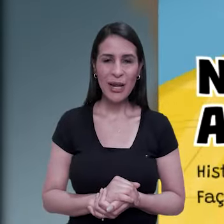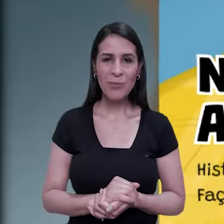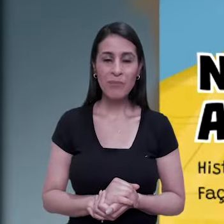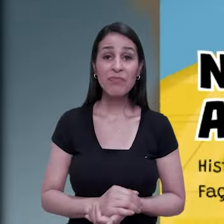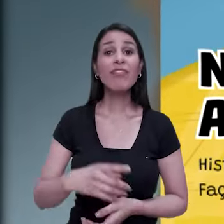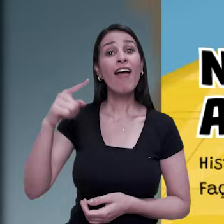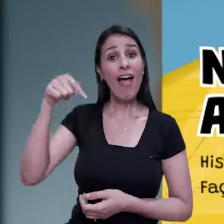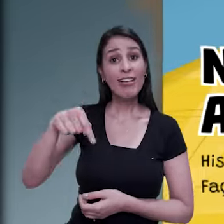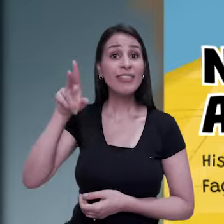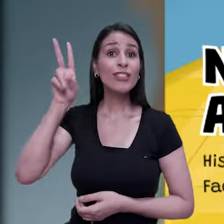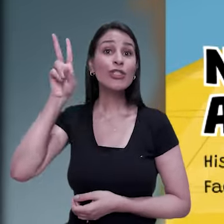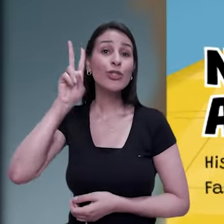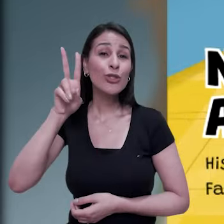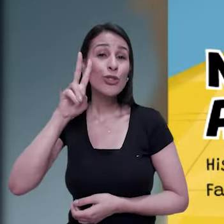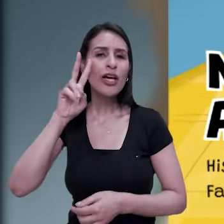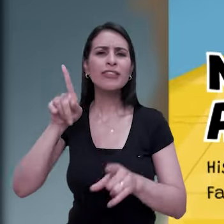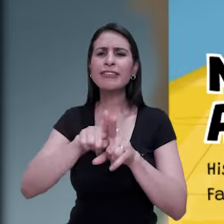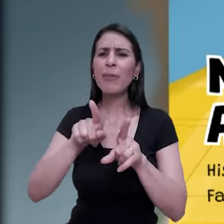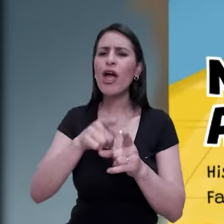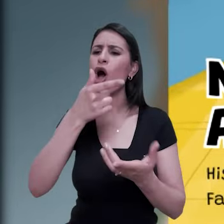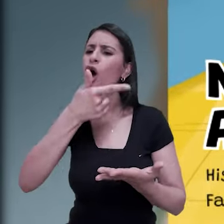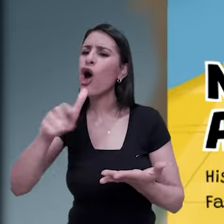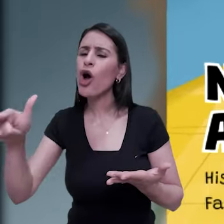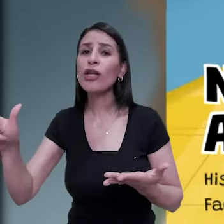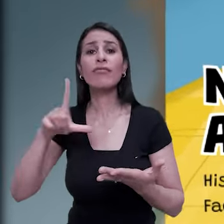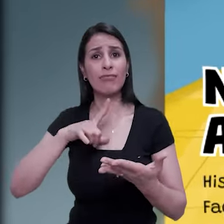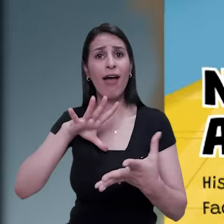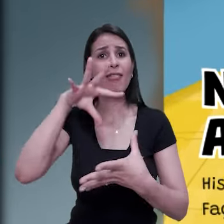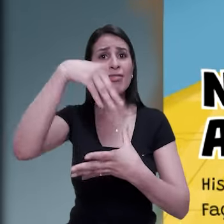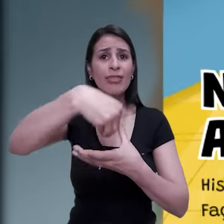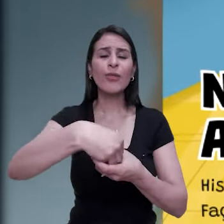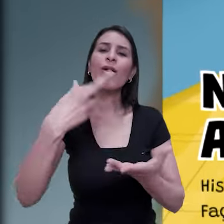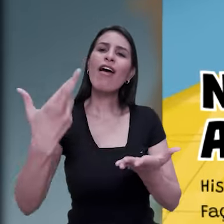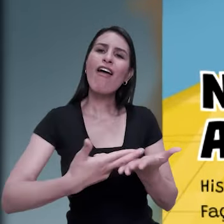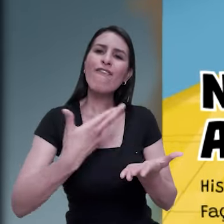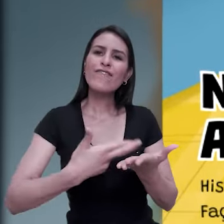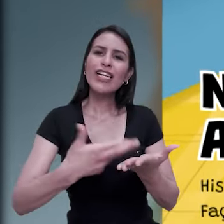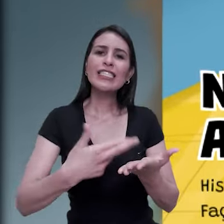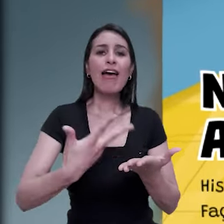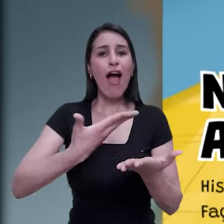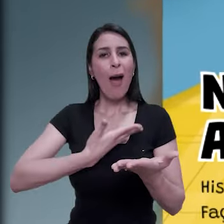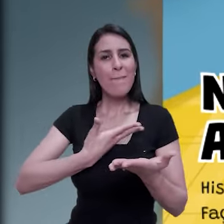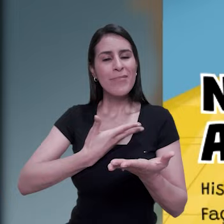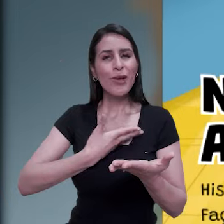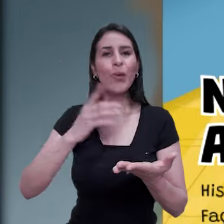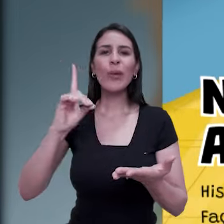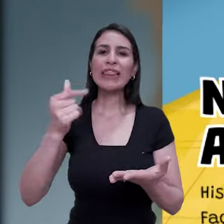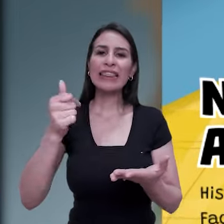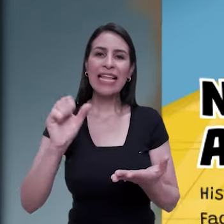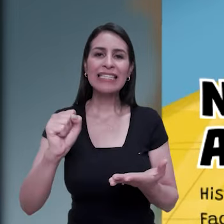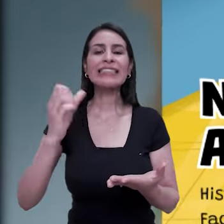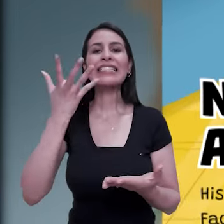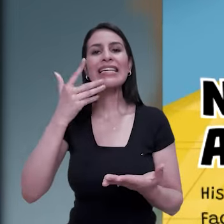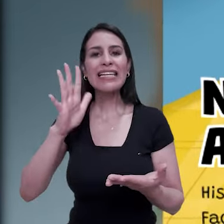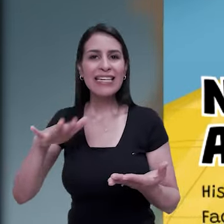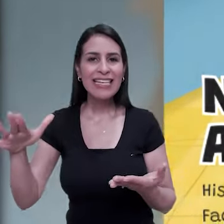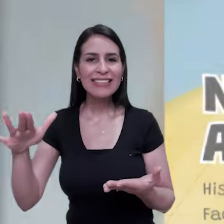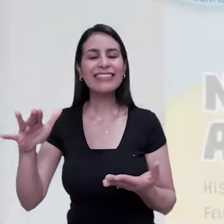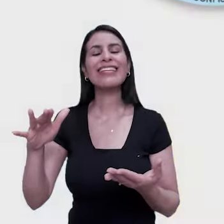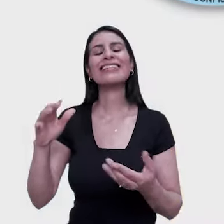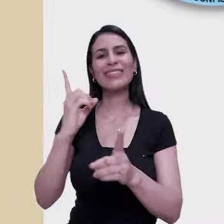Esta e muitas outras histórias você encontra na revista O Amigo das Crianças. Até logo!